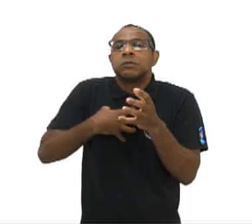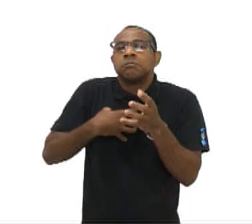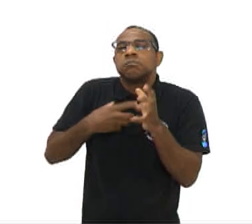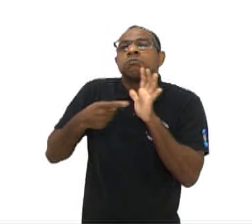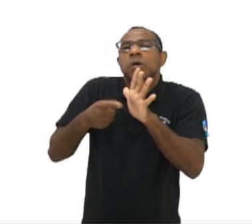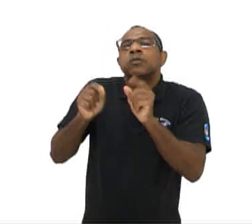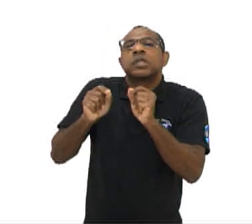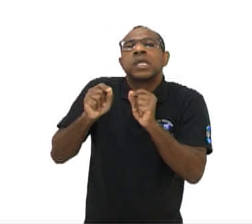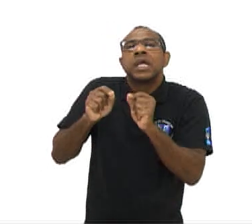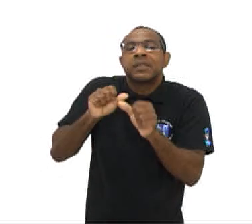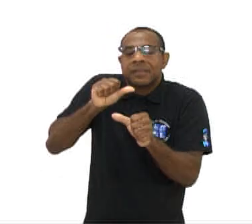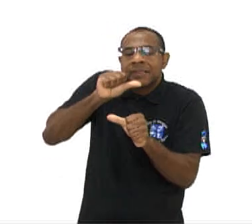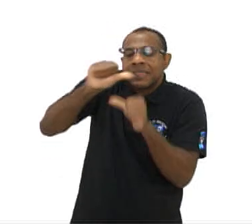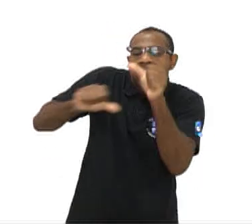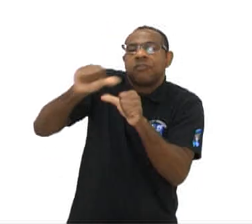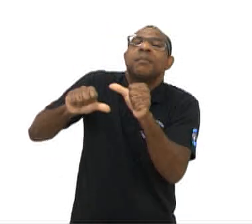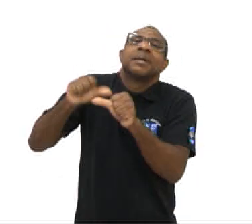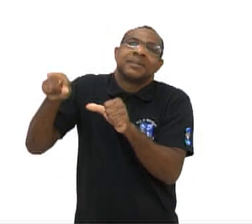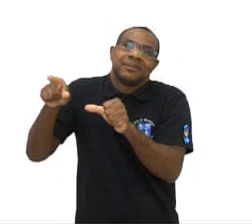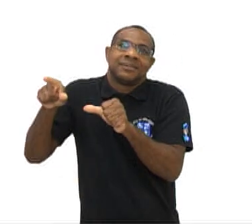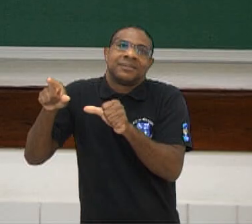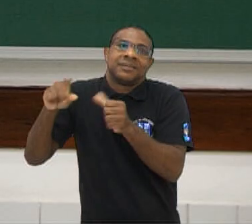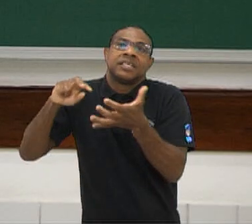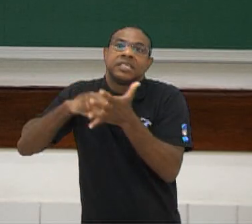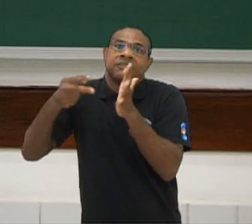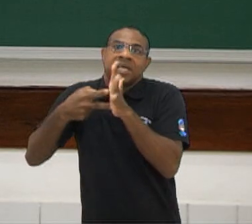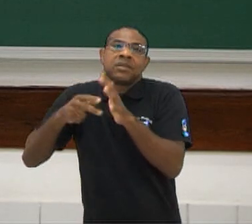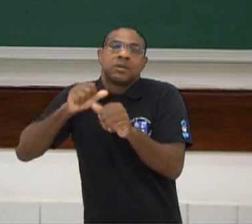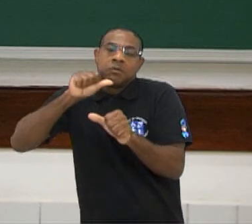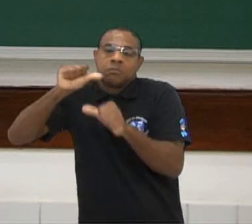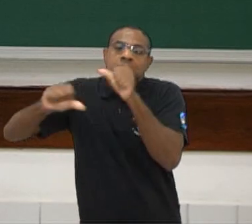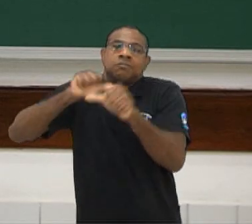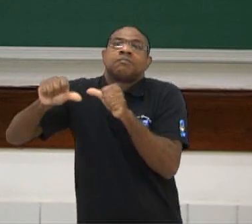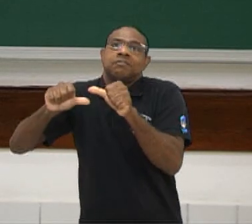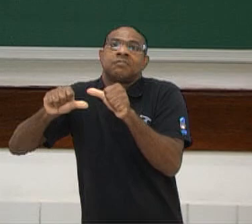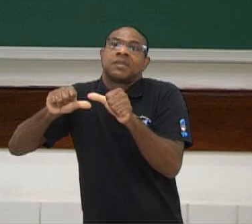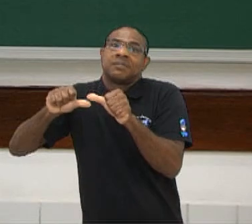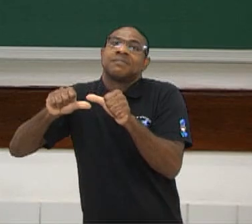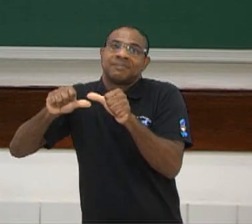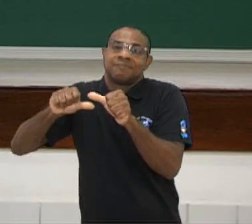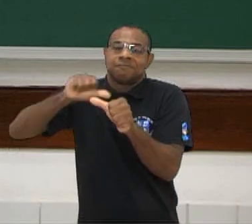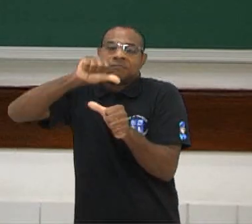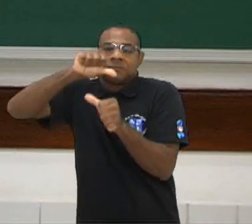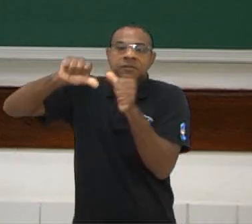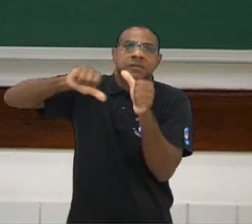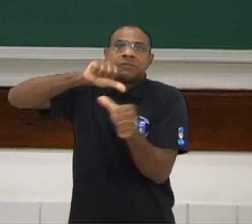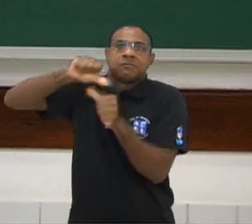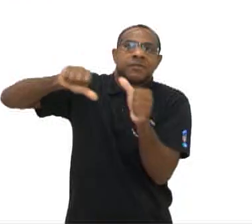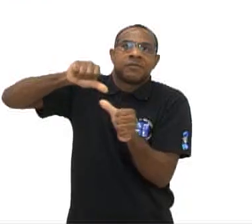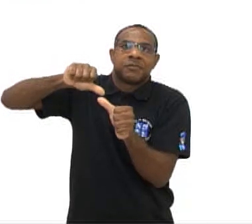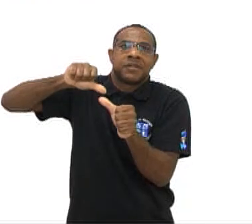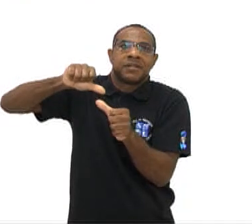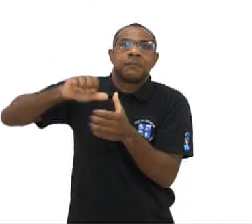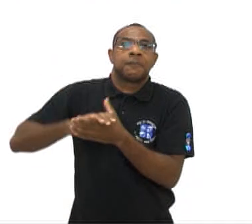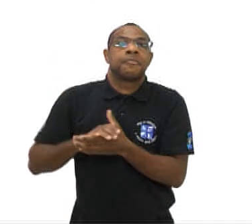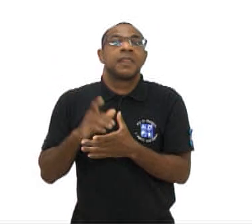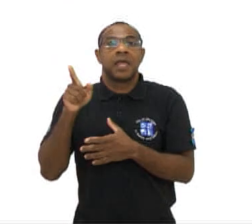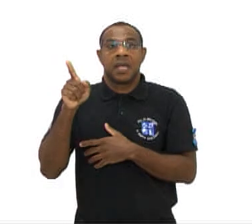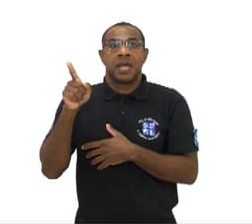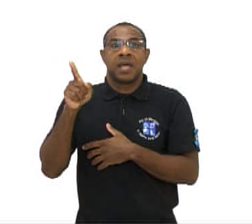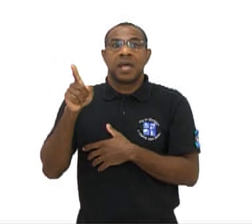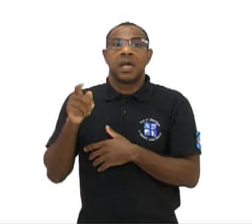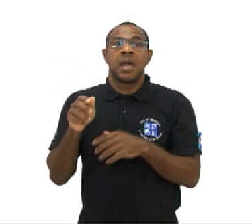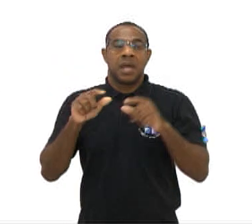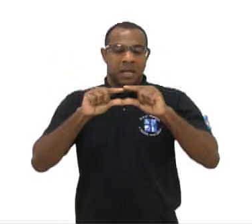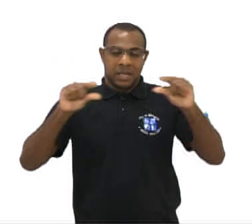transformação. Então, essa mudança possui um sentido de transformação. No outro, eu